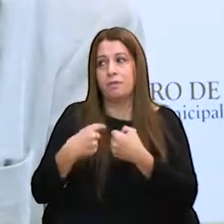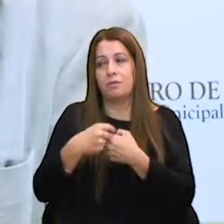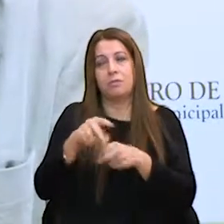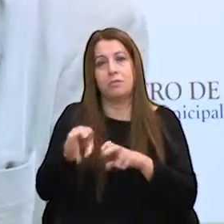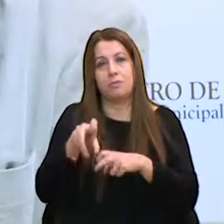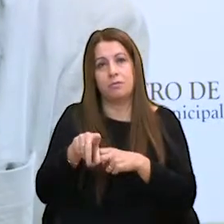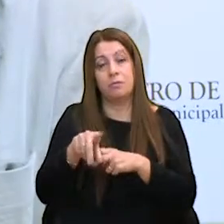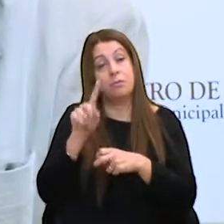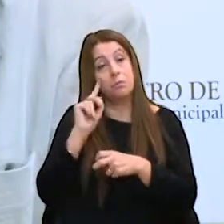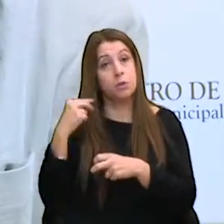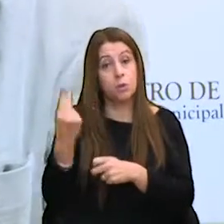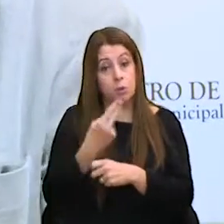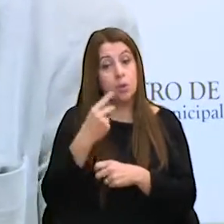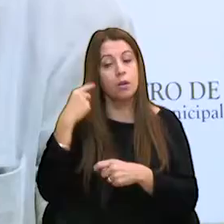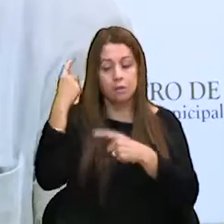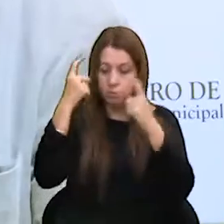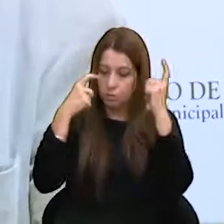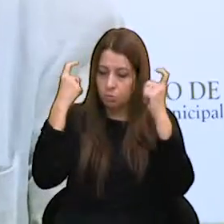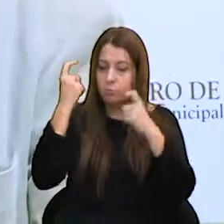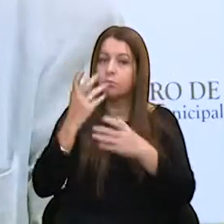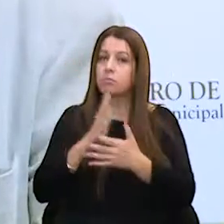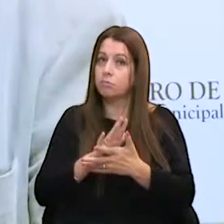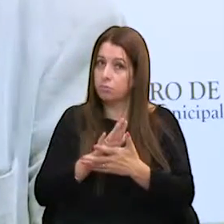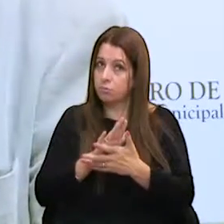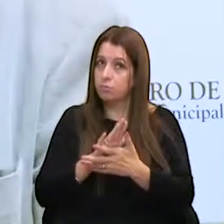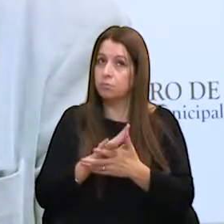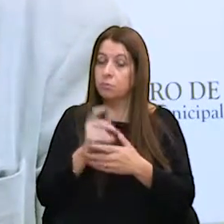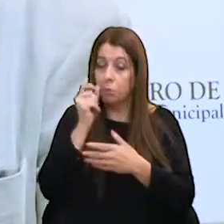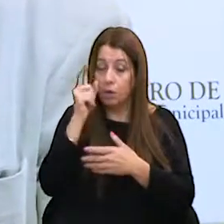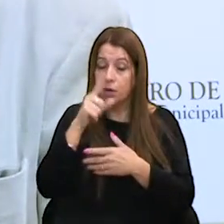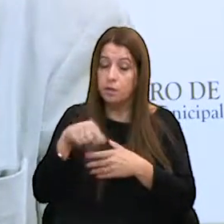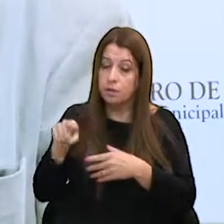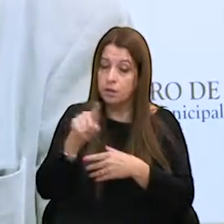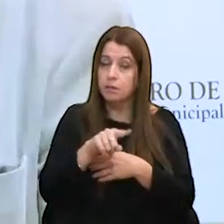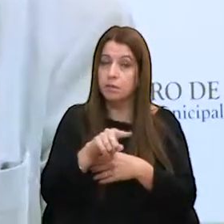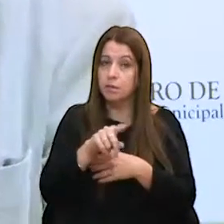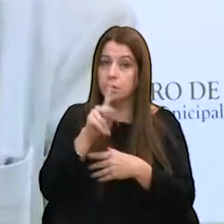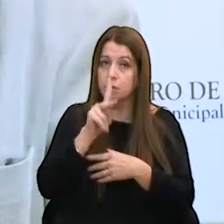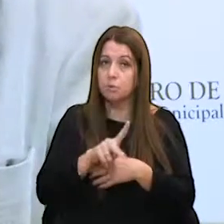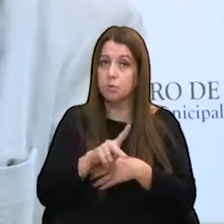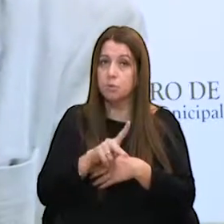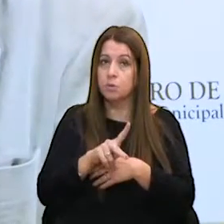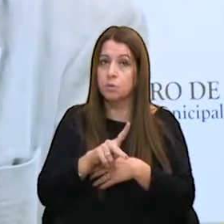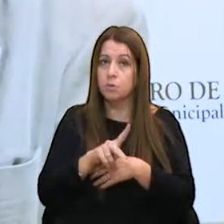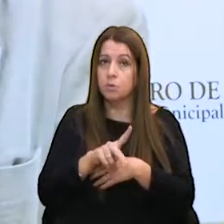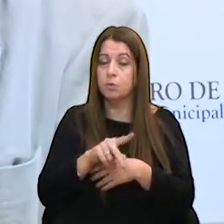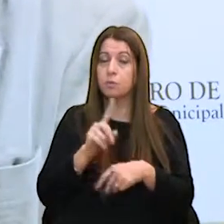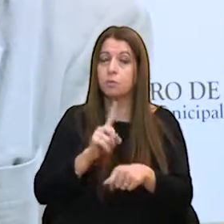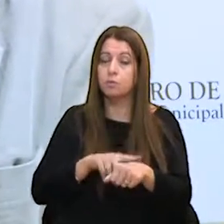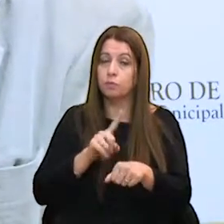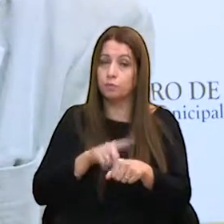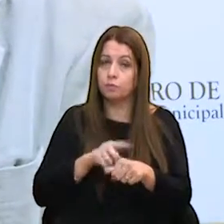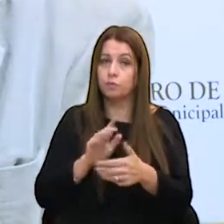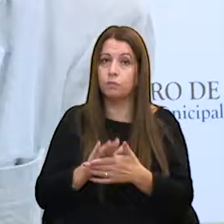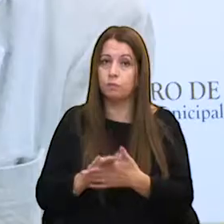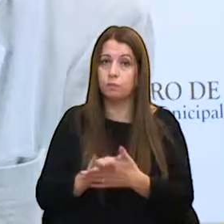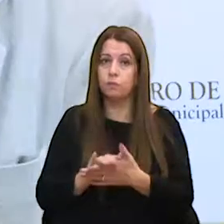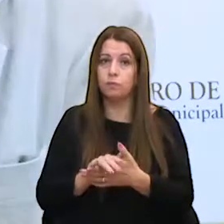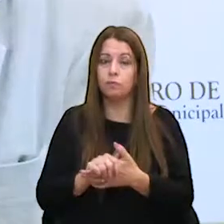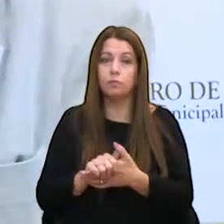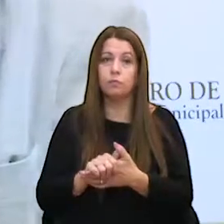Então, para nós, assim, a nossa preocupação, estamos alertando as autoridades aí para que, no momento,